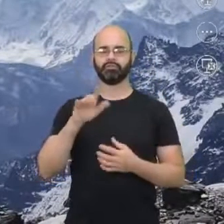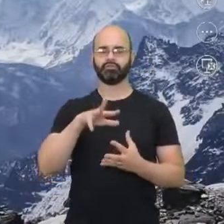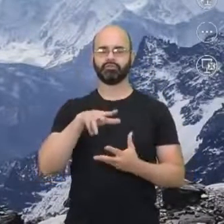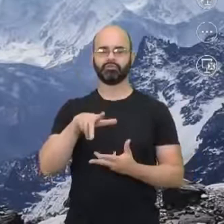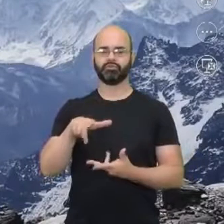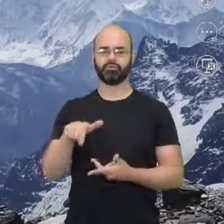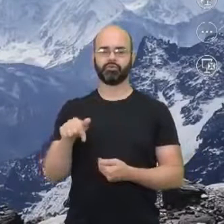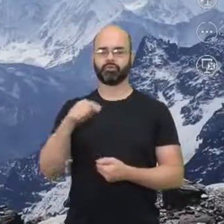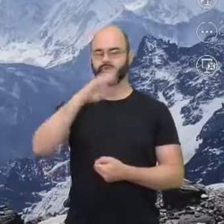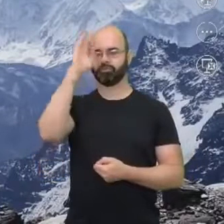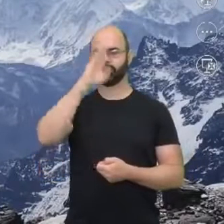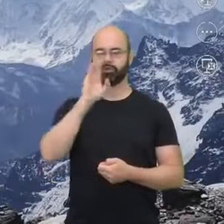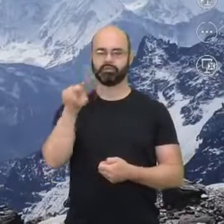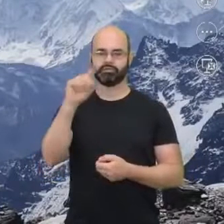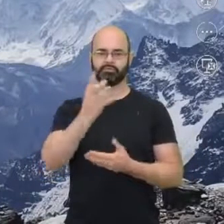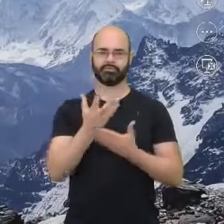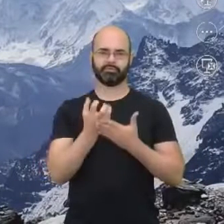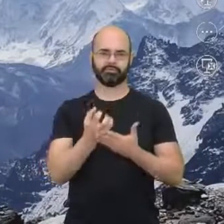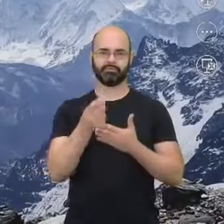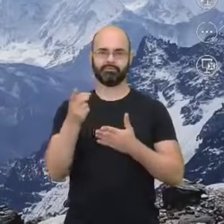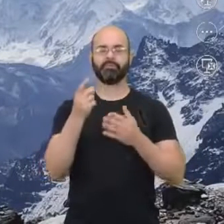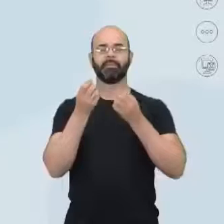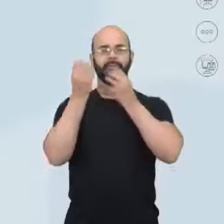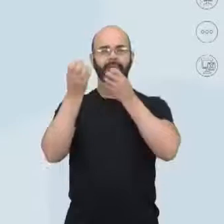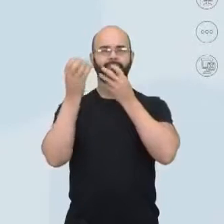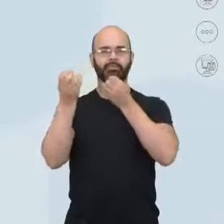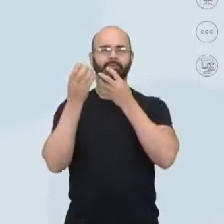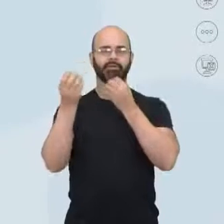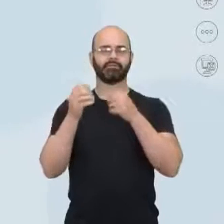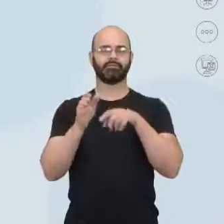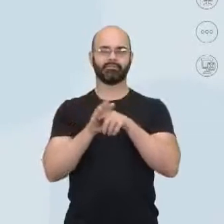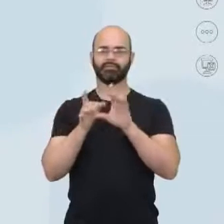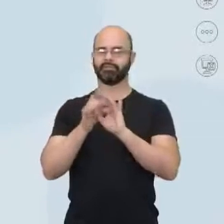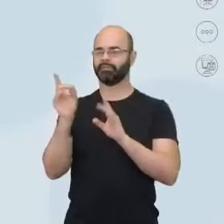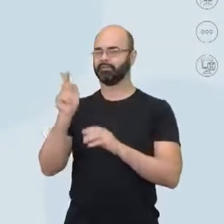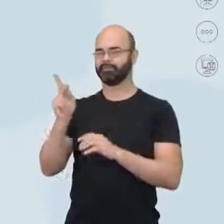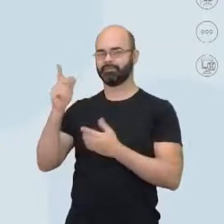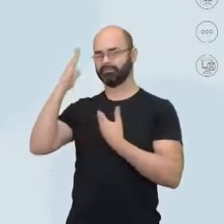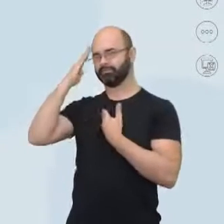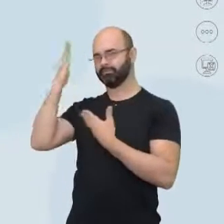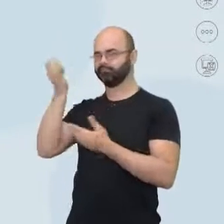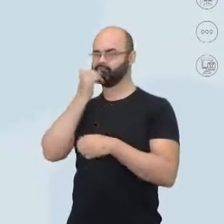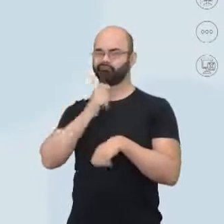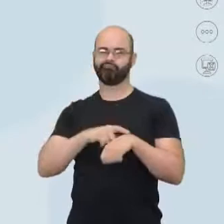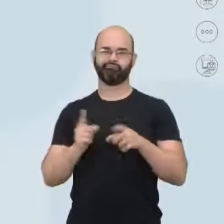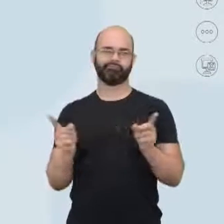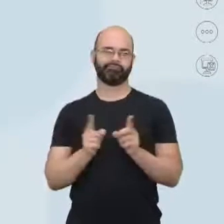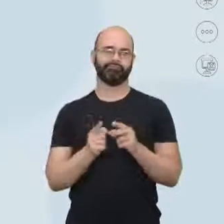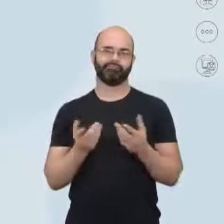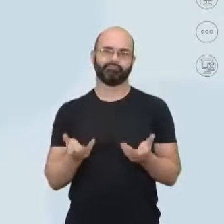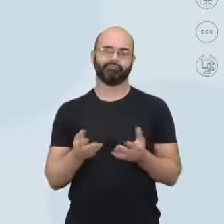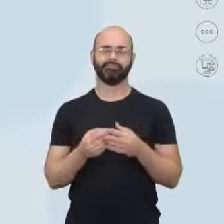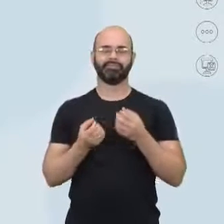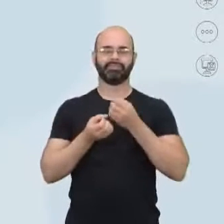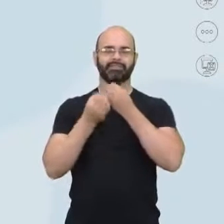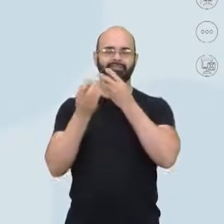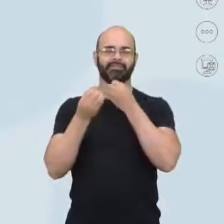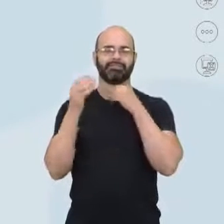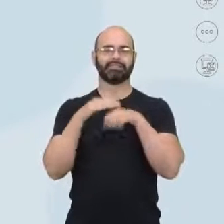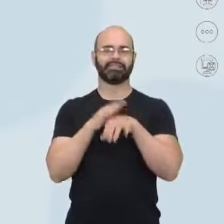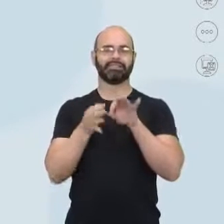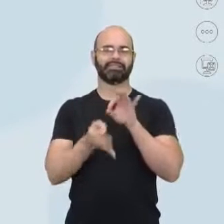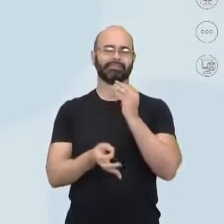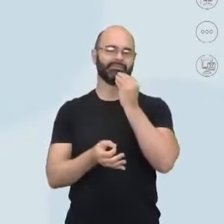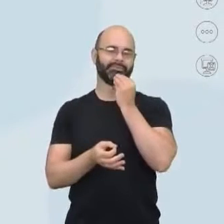muito interessante, tem bastante informações. Tá certo? Joel, valeu, né, infelizmente o tempo é curto pelo assunto, mas foi